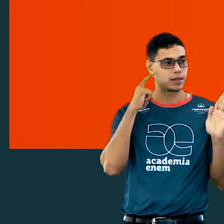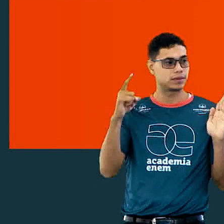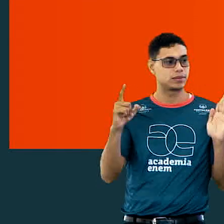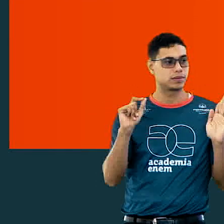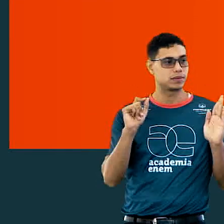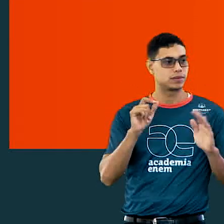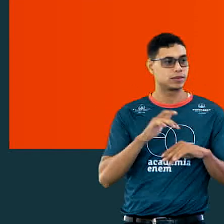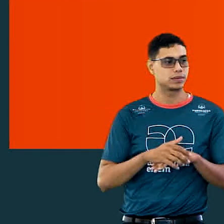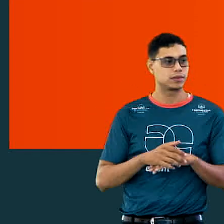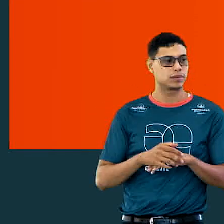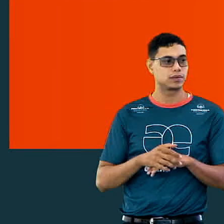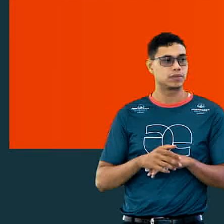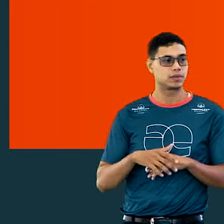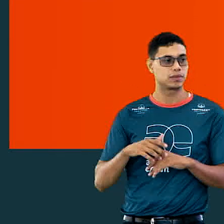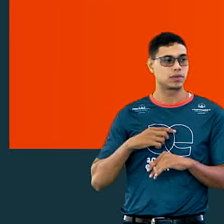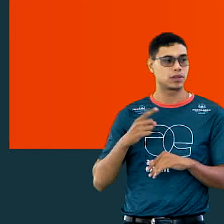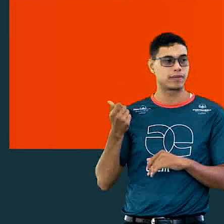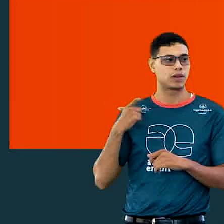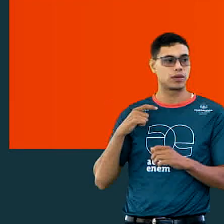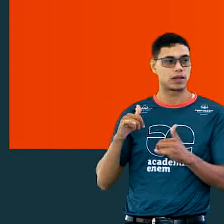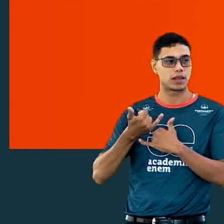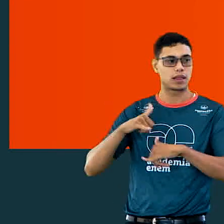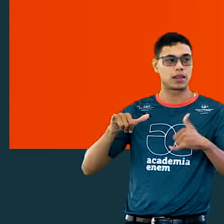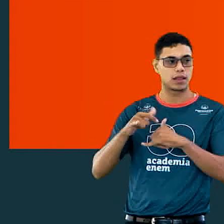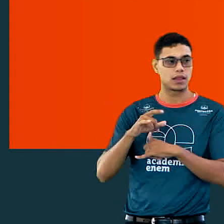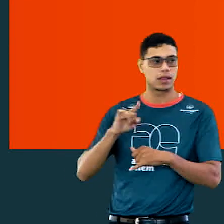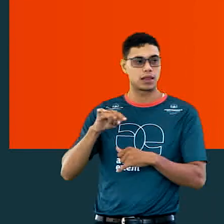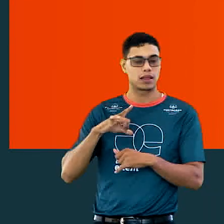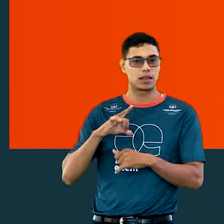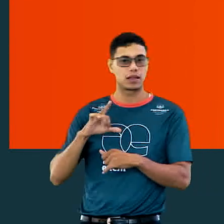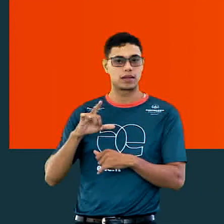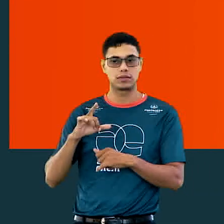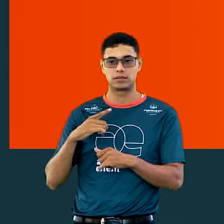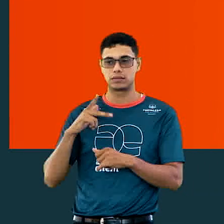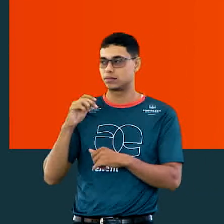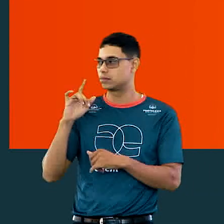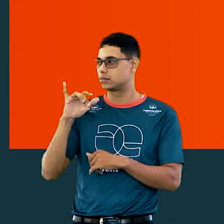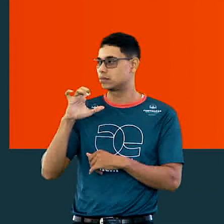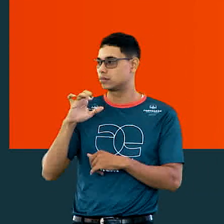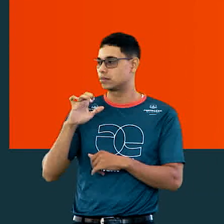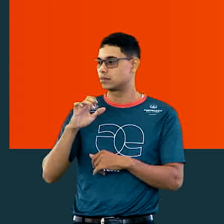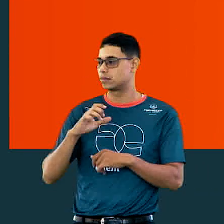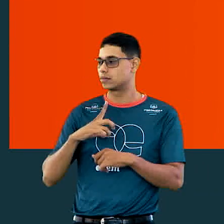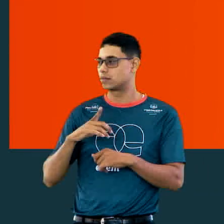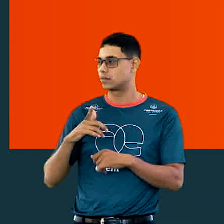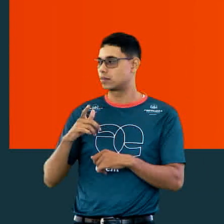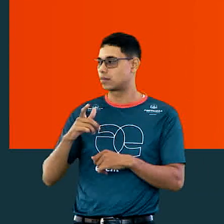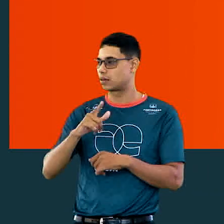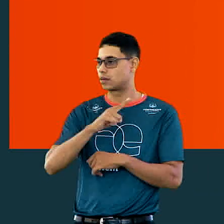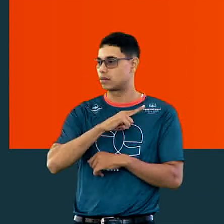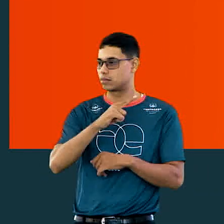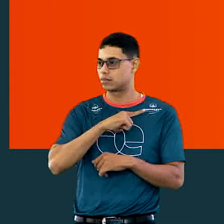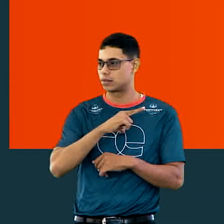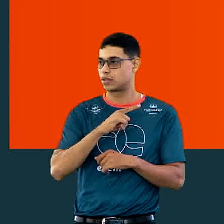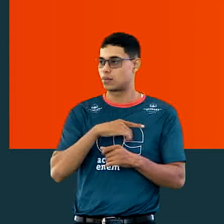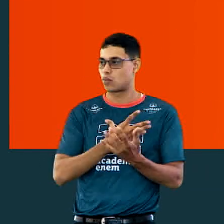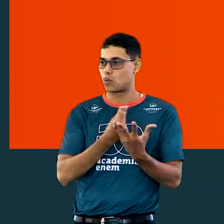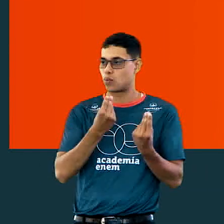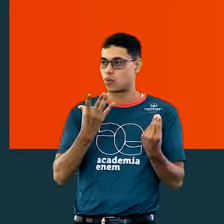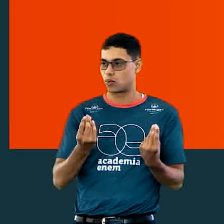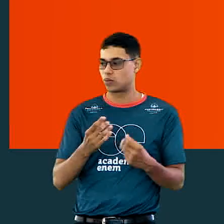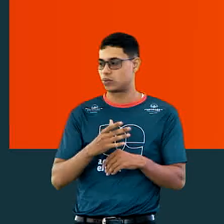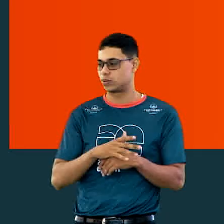O valor da resistência elétrica da polianilina na presença de altas